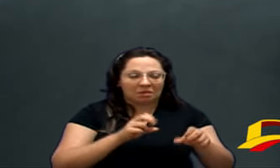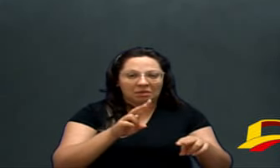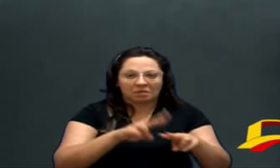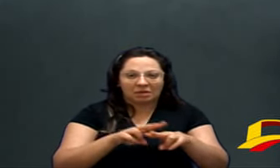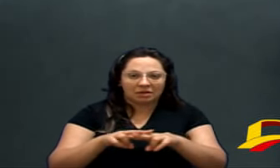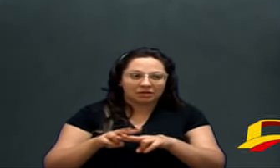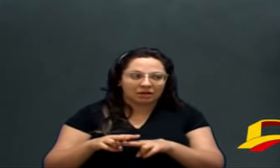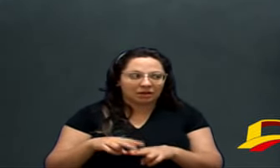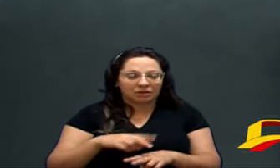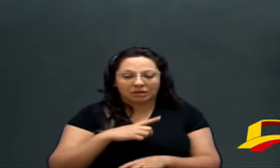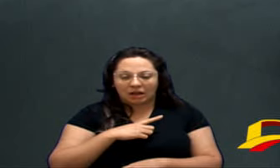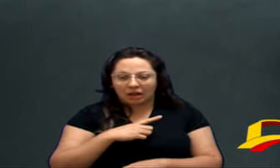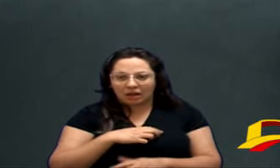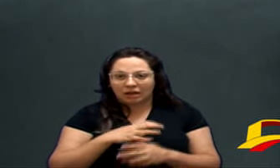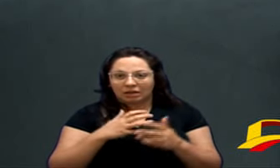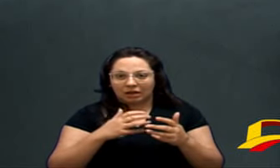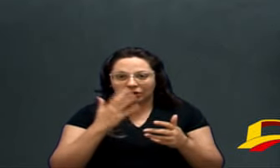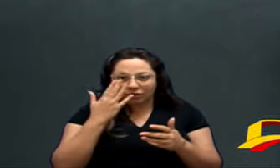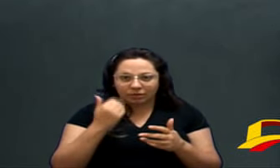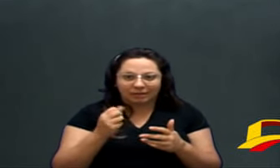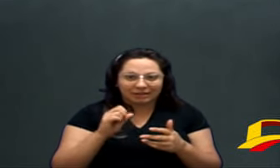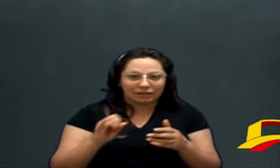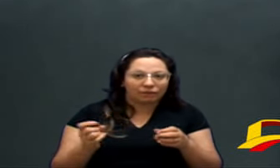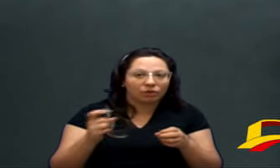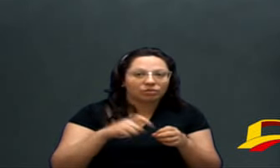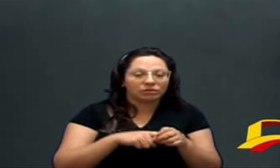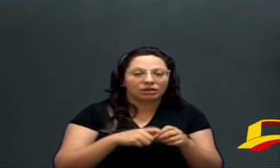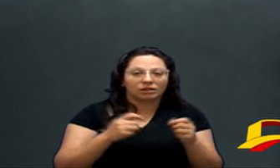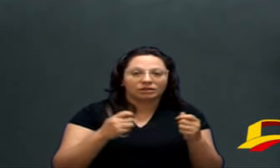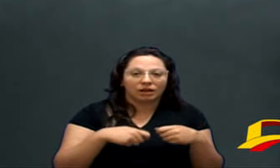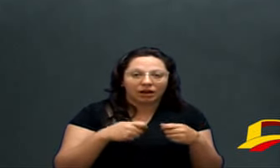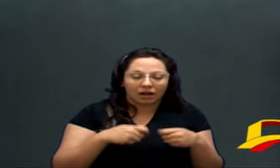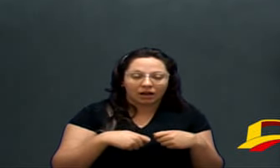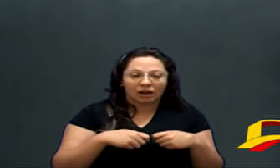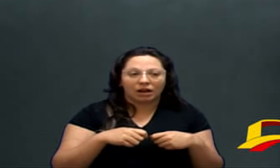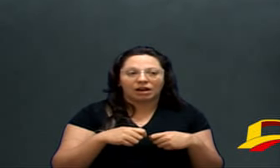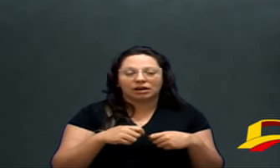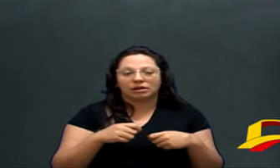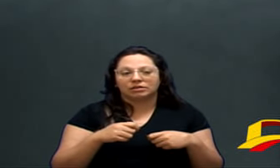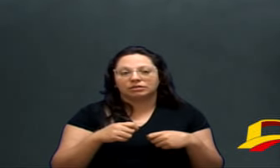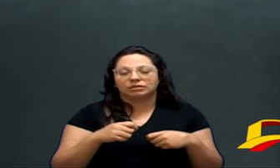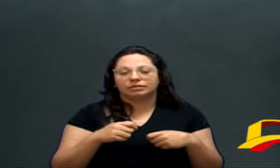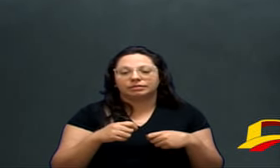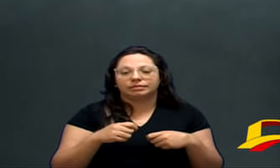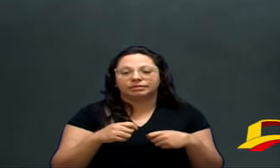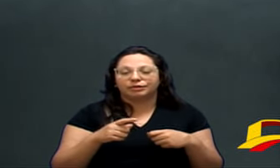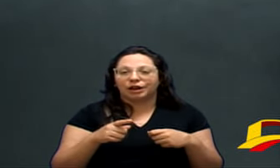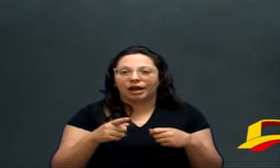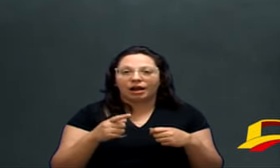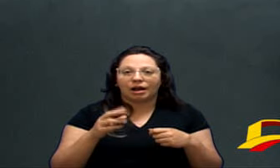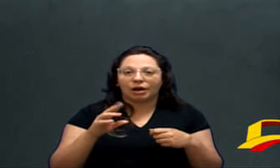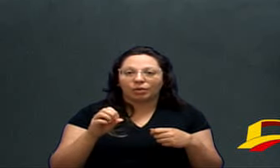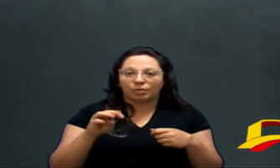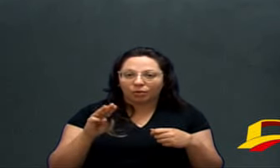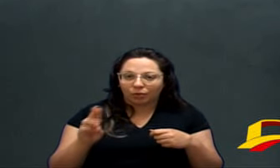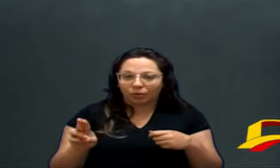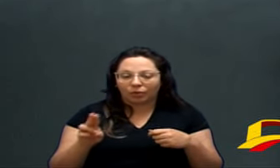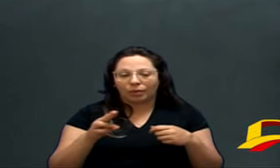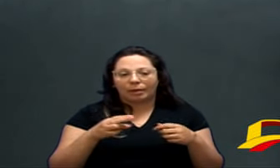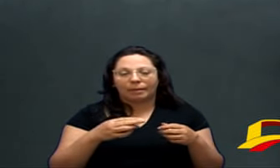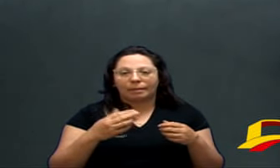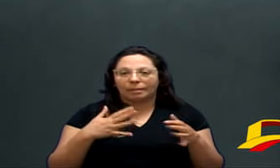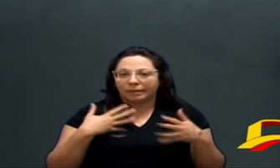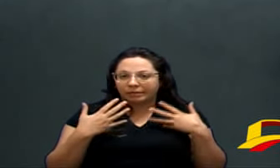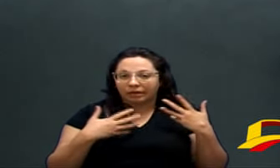públicos gostaria de saber se há uma possibilidade disso voltar né se a gente vai ter a romu passeando pelas ruas da cidade mais vezes